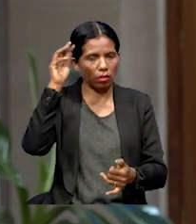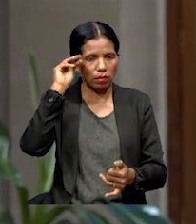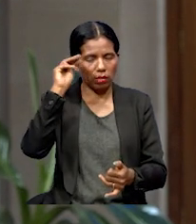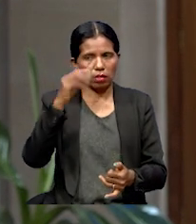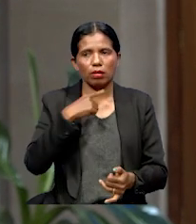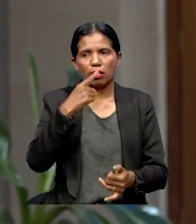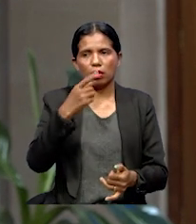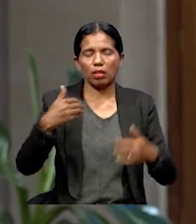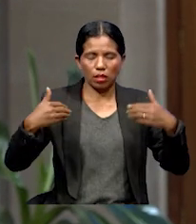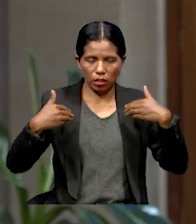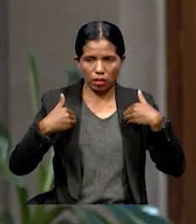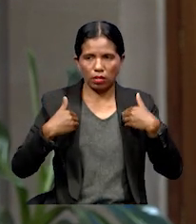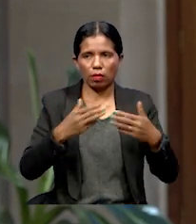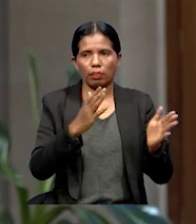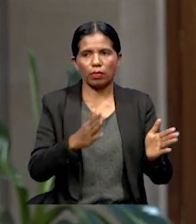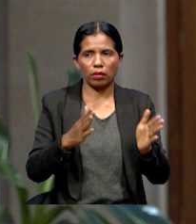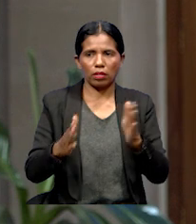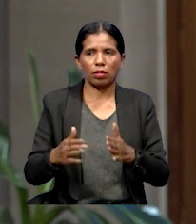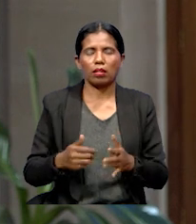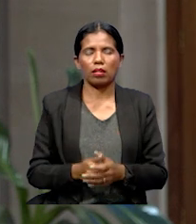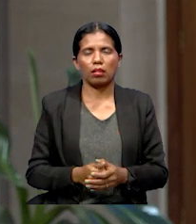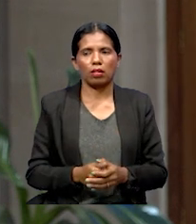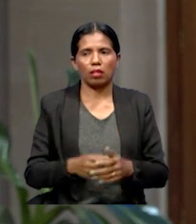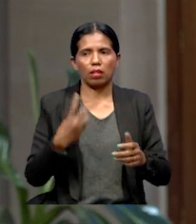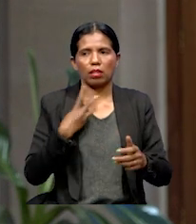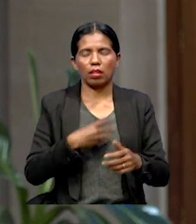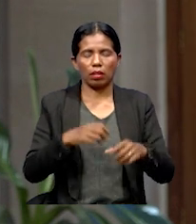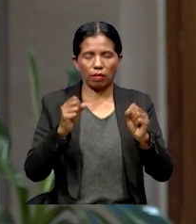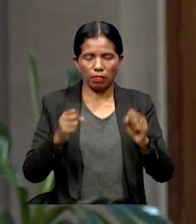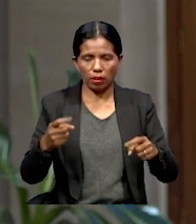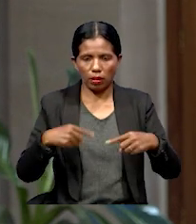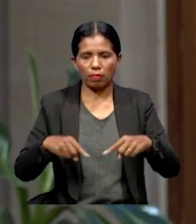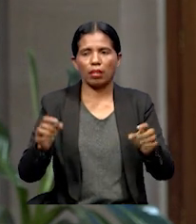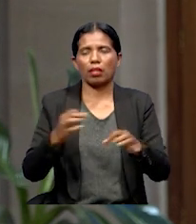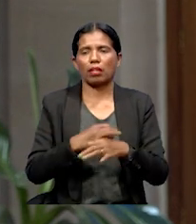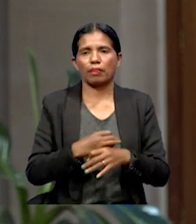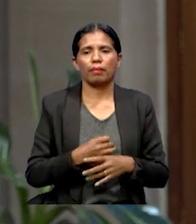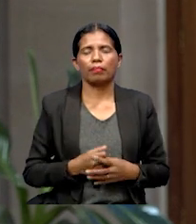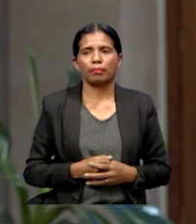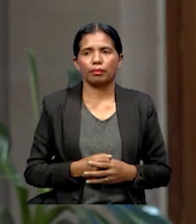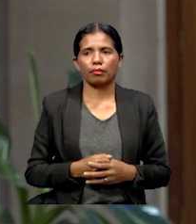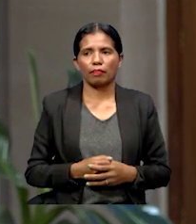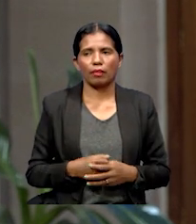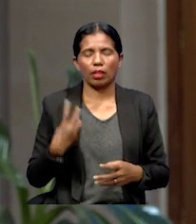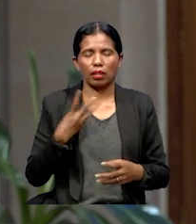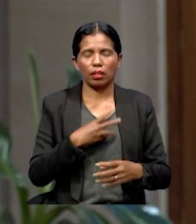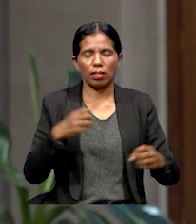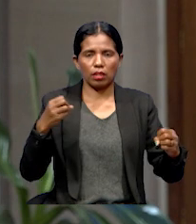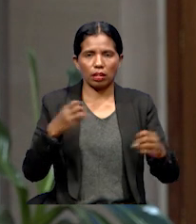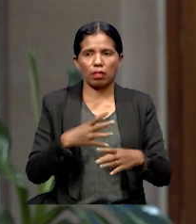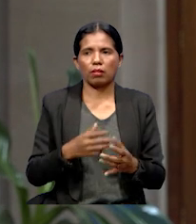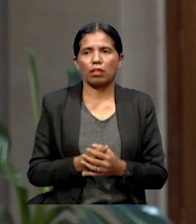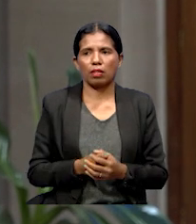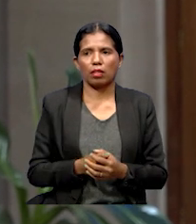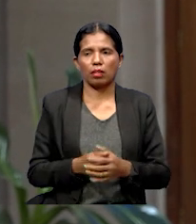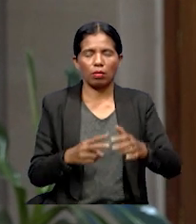teria que ir no processo de indenização de lá, lá, para a Tachira, tu bele para a Lubat, né? Porque da Taugliu e da